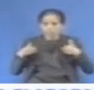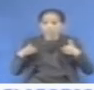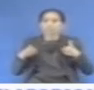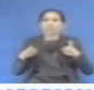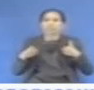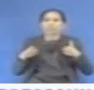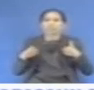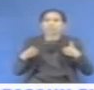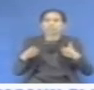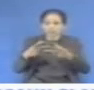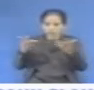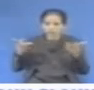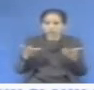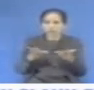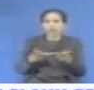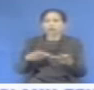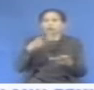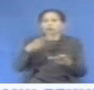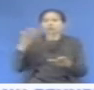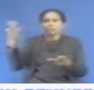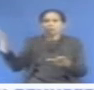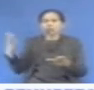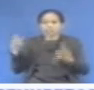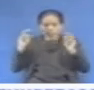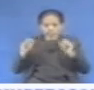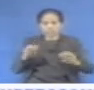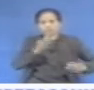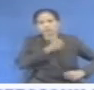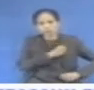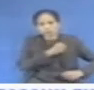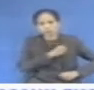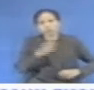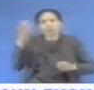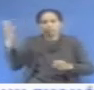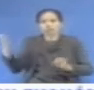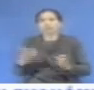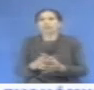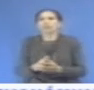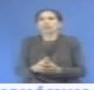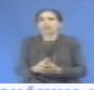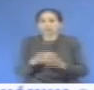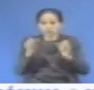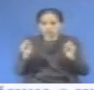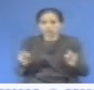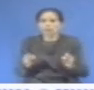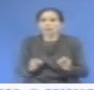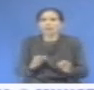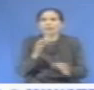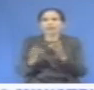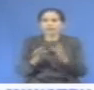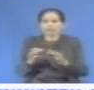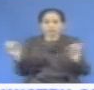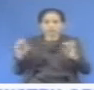ia Porto Sirne, sem a caneba, nem tem que militar, mas nem pelo menos o tenente-coronel, o coronel ainda comanda a capitania, né? Mas nem lá